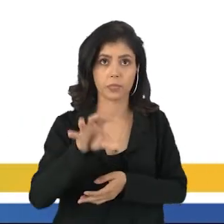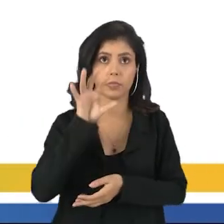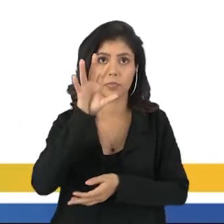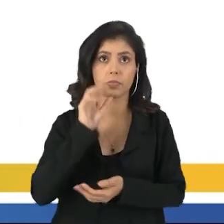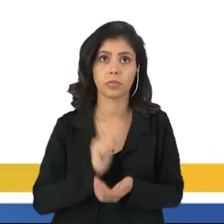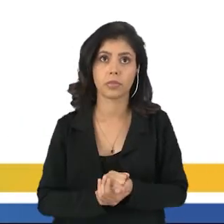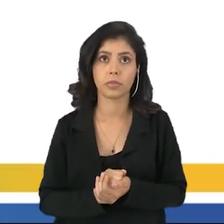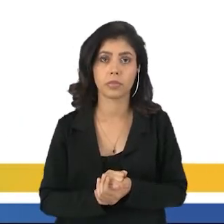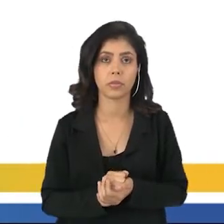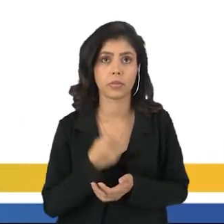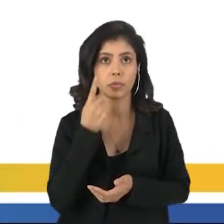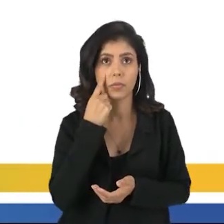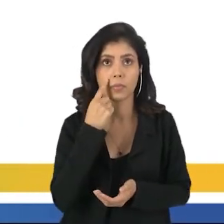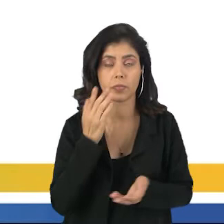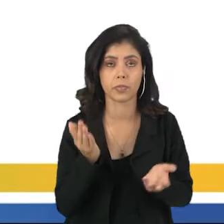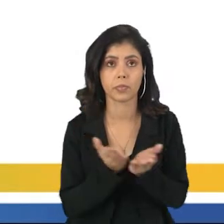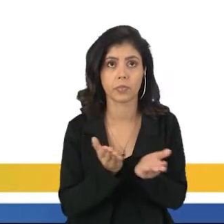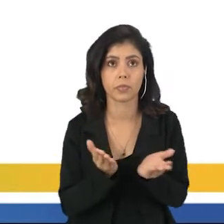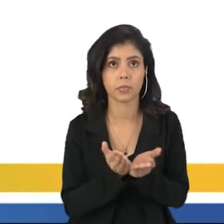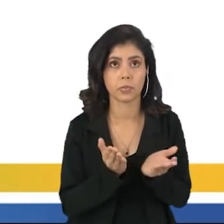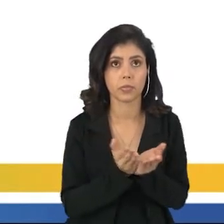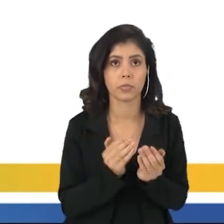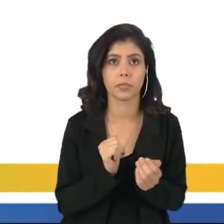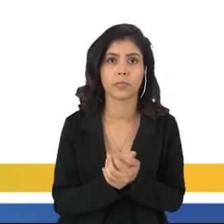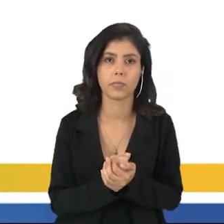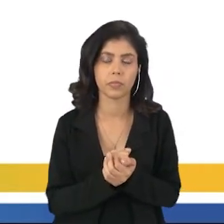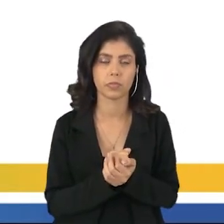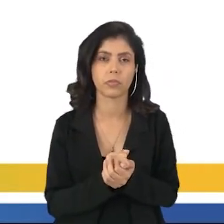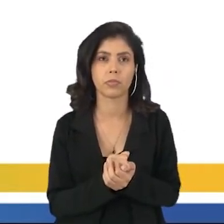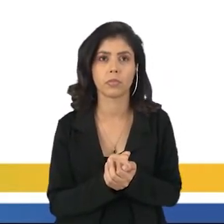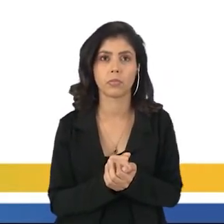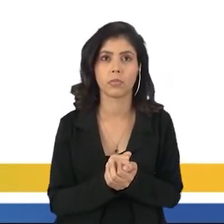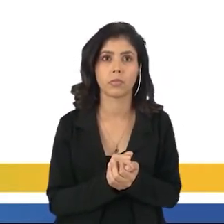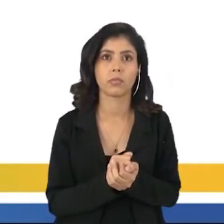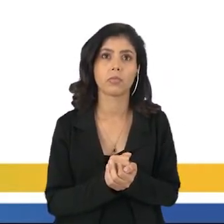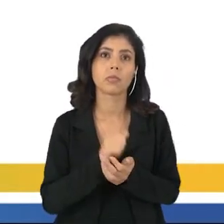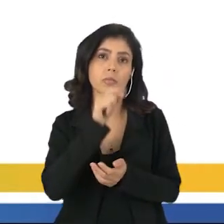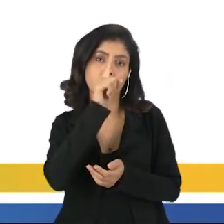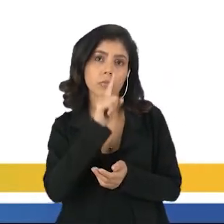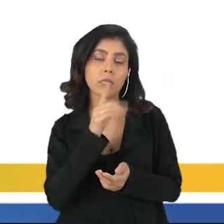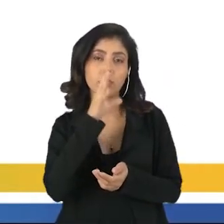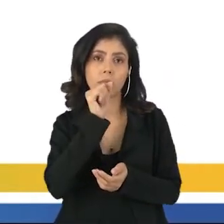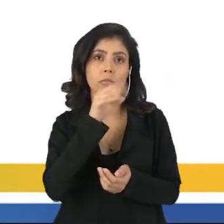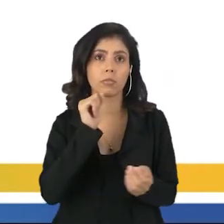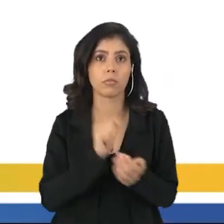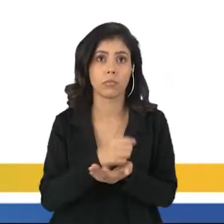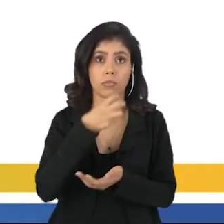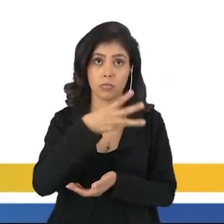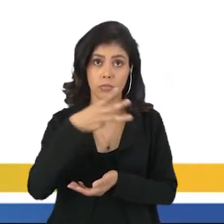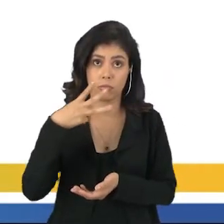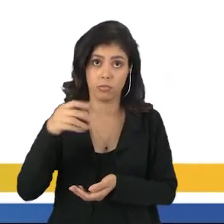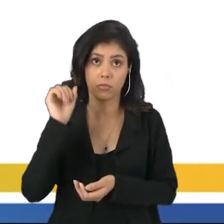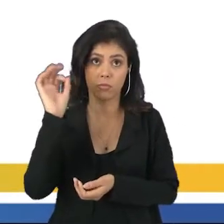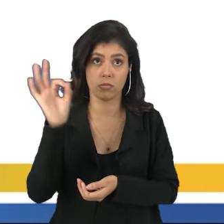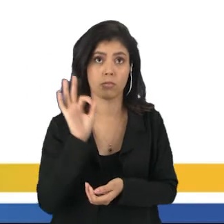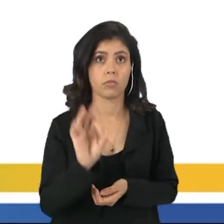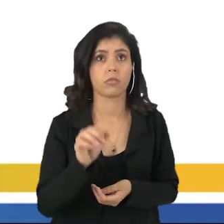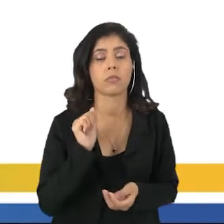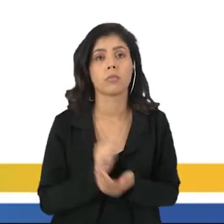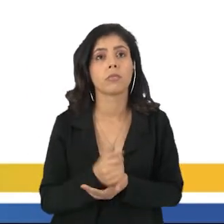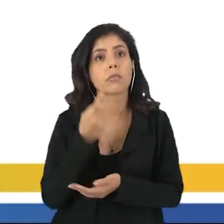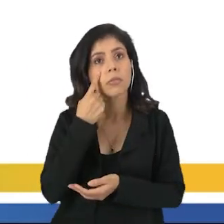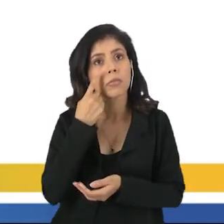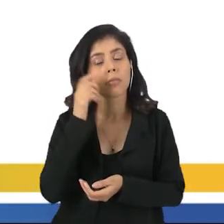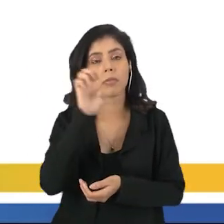só, veja que o cristianismo é essa parte aqui, desse laranja, e ela representa 33%. Veja